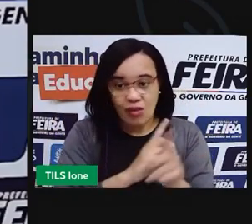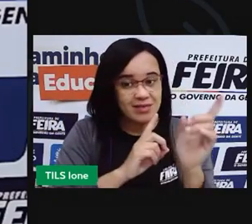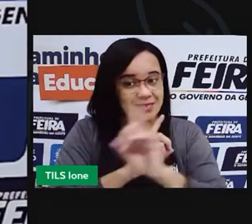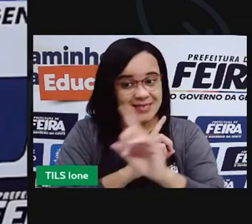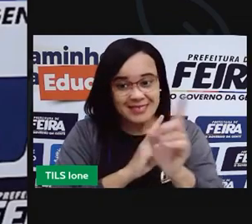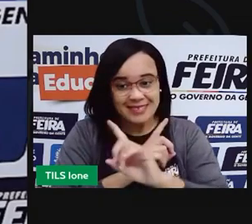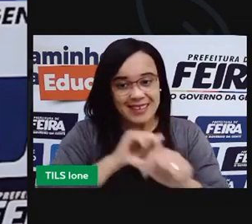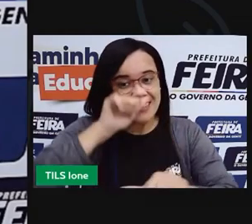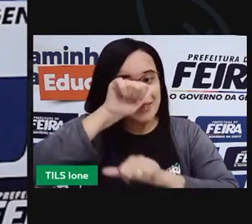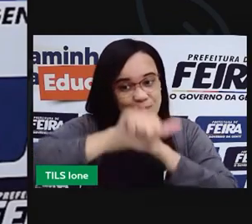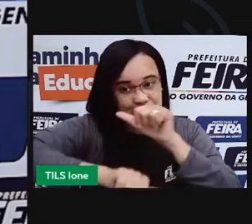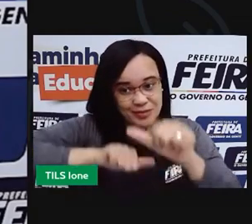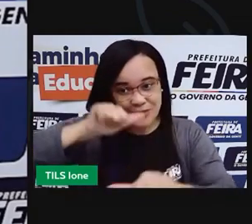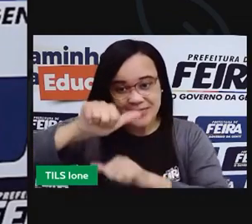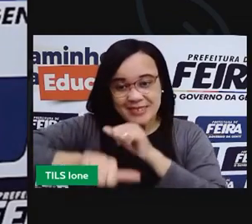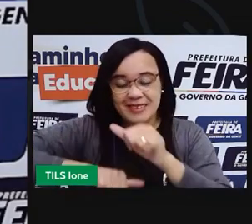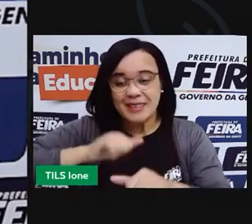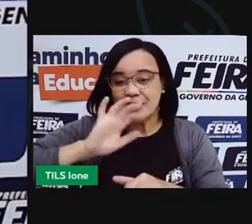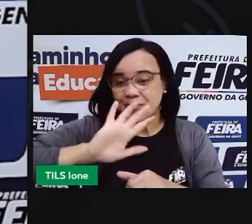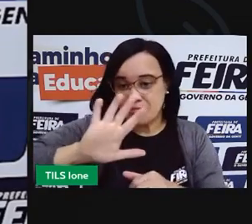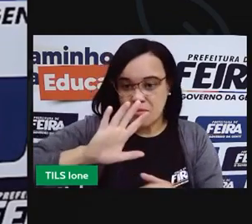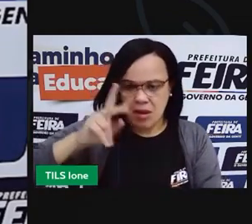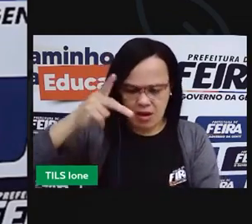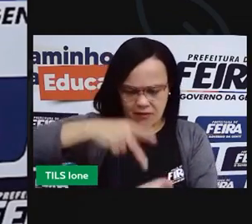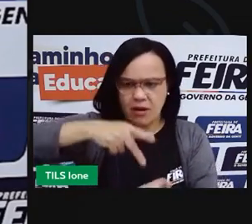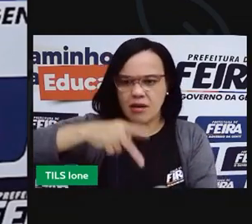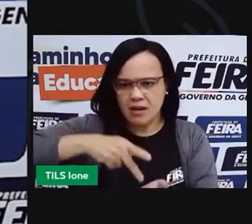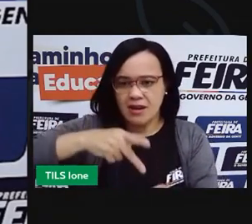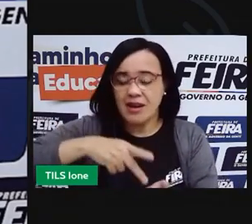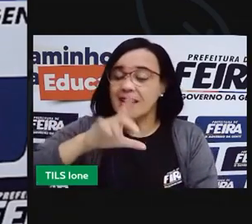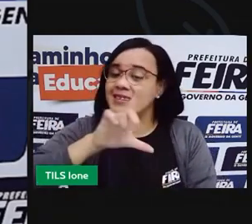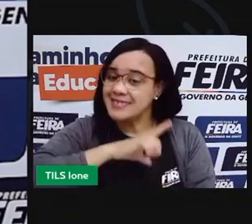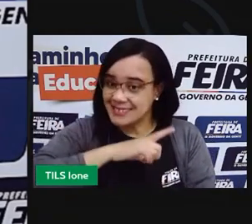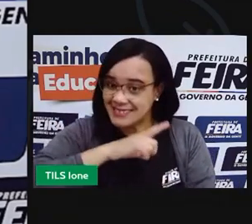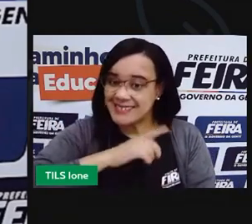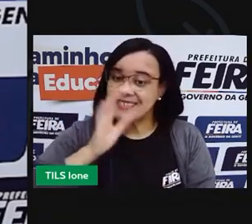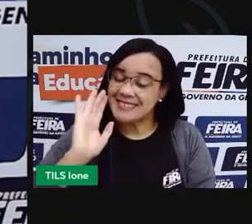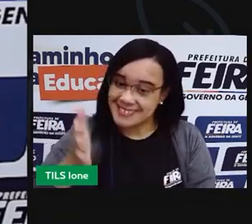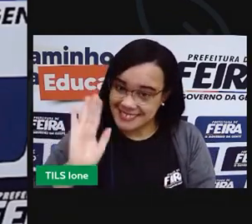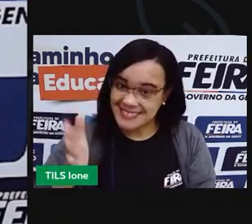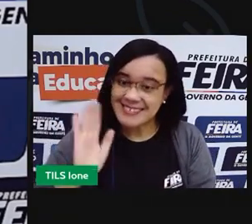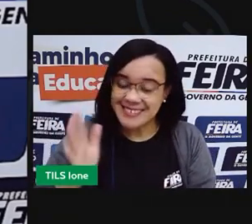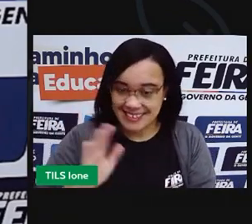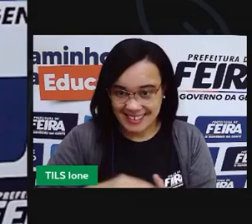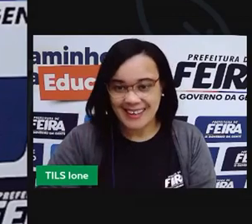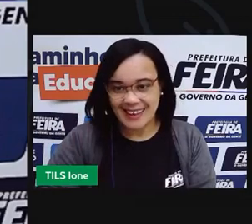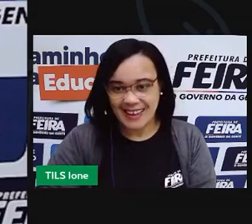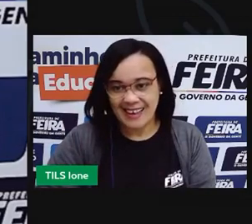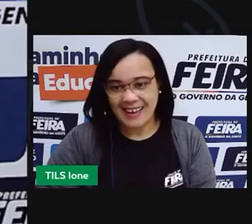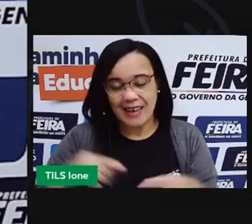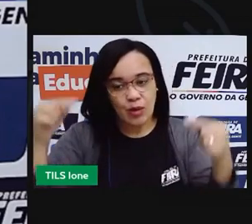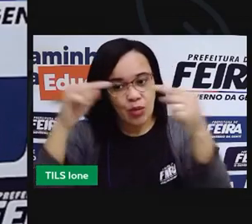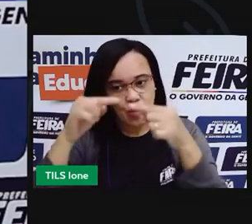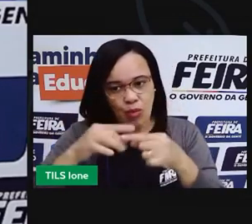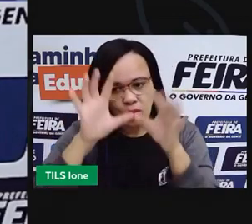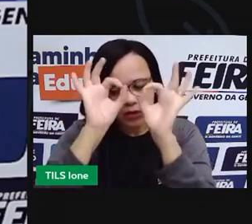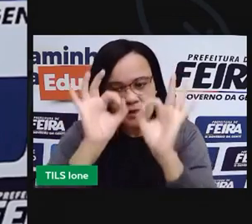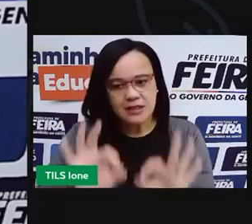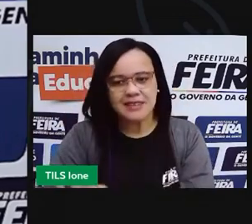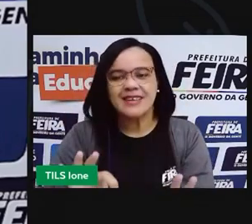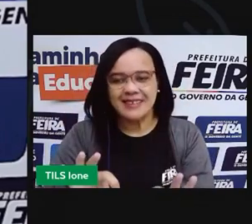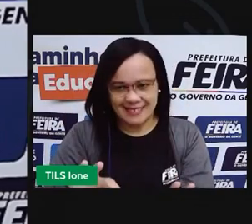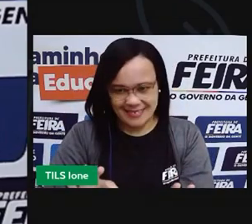sendo escrita a partir de algo que já existe. Aí o autor está agindo de uma maneira correta, tá certo?